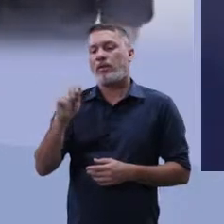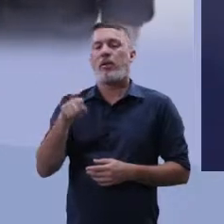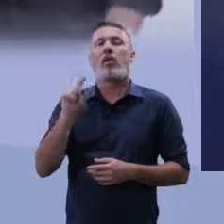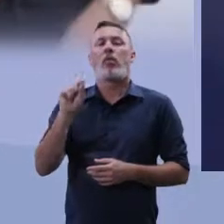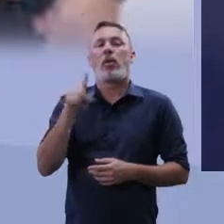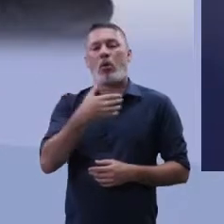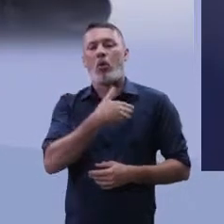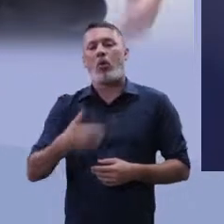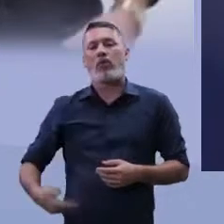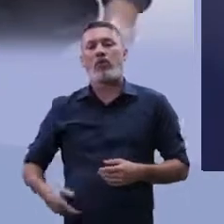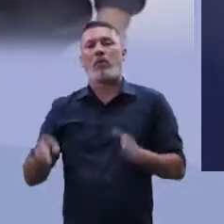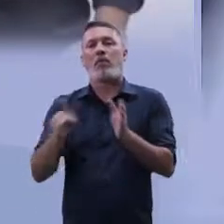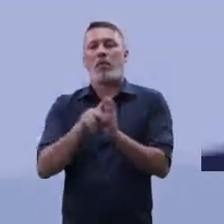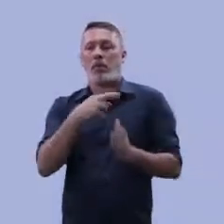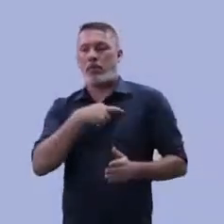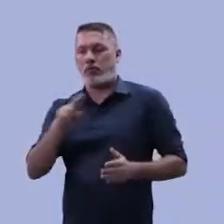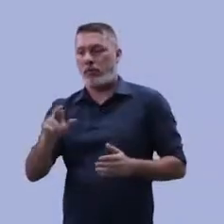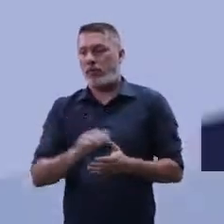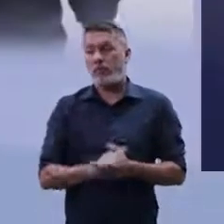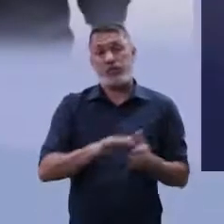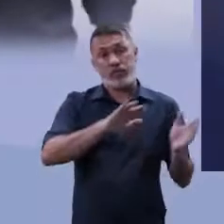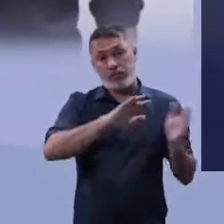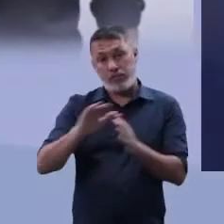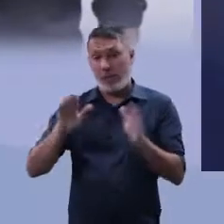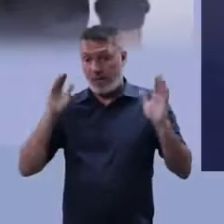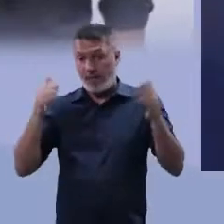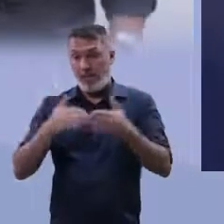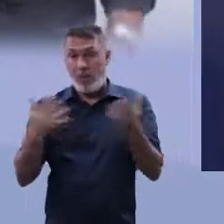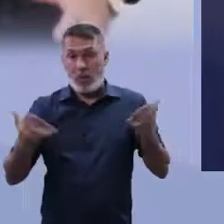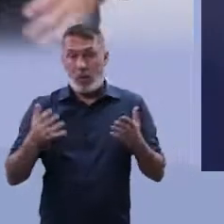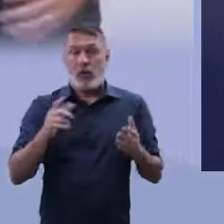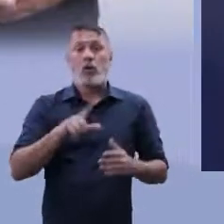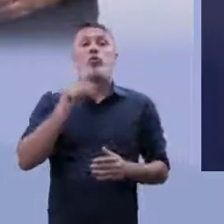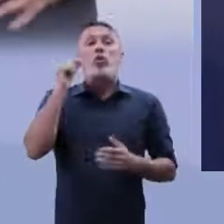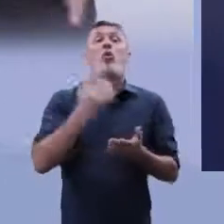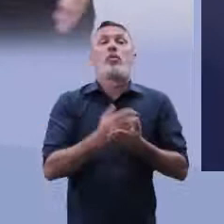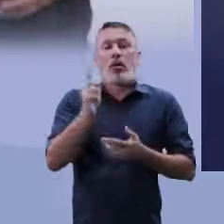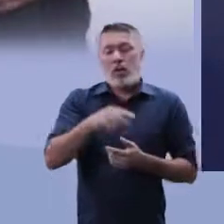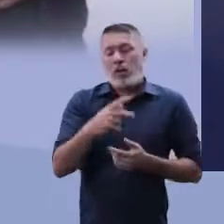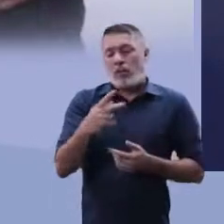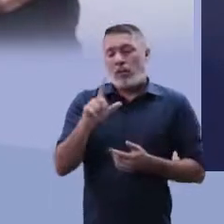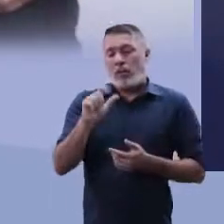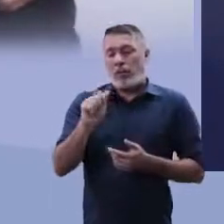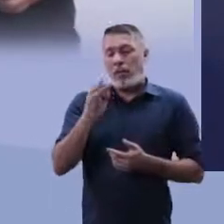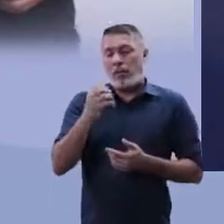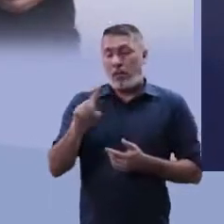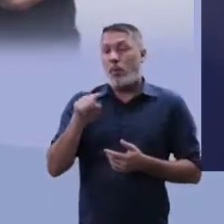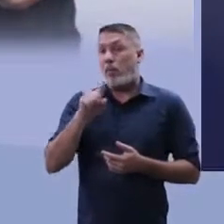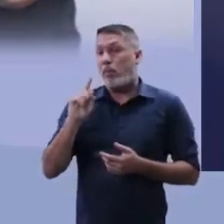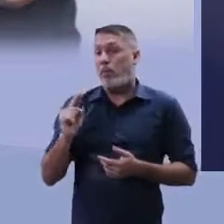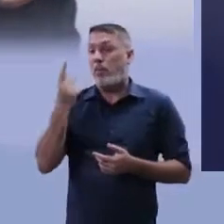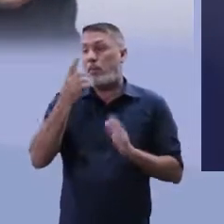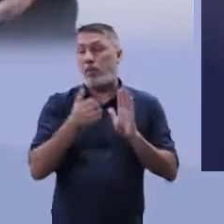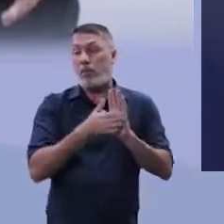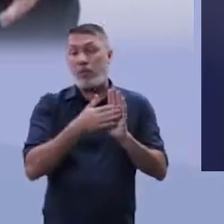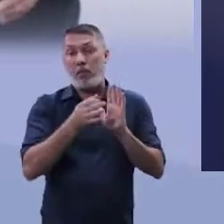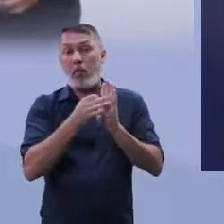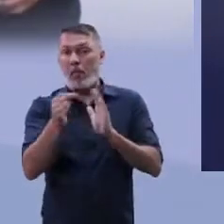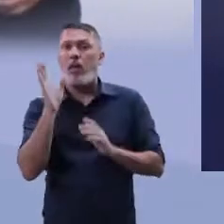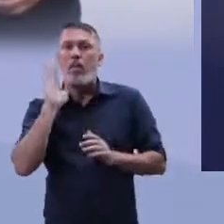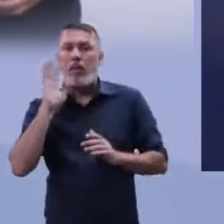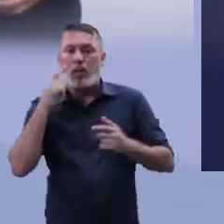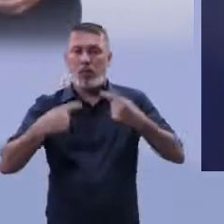religioso. Tem essas formas de governo aí. Bom, gente, aí a gente vai começar então pelo Platão. O Platão faz uma primeira